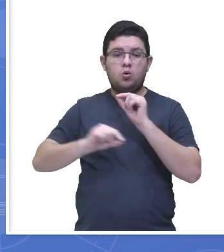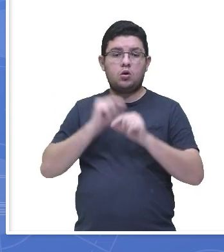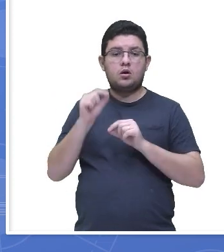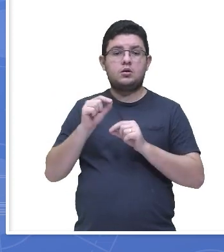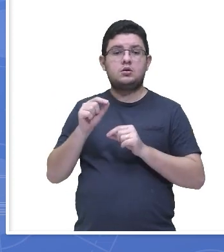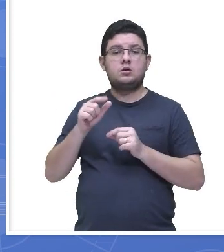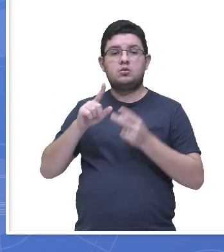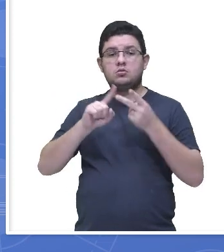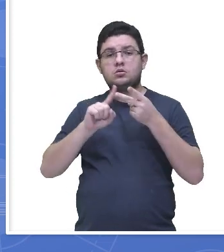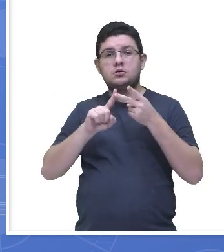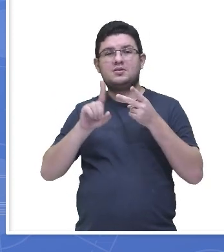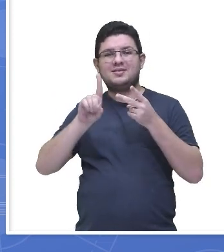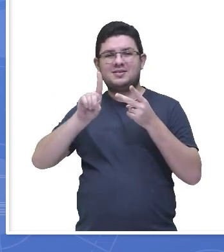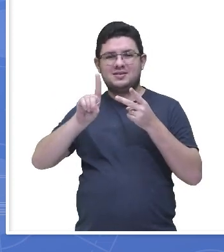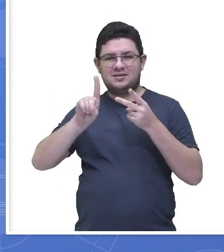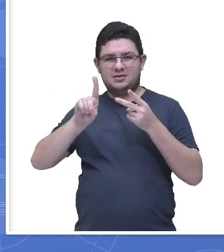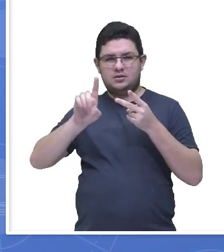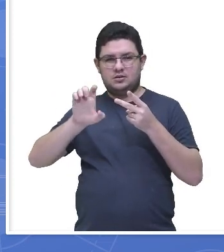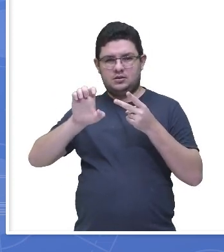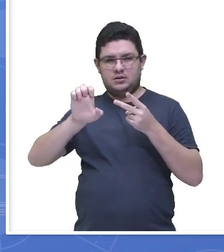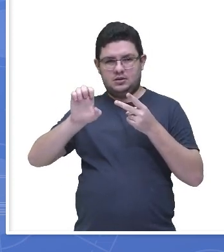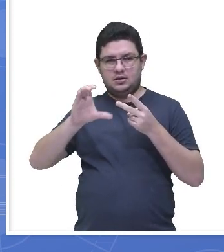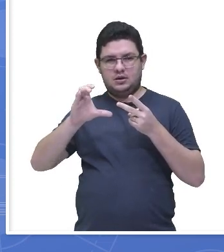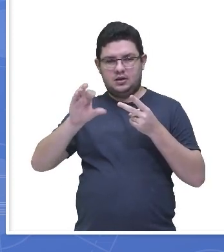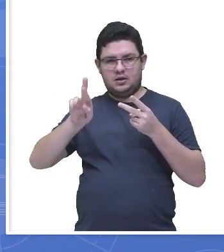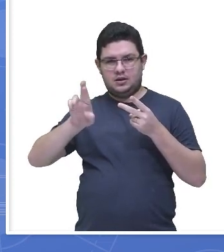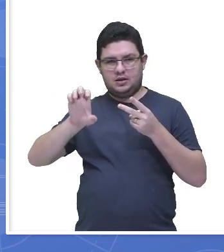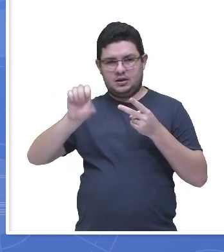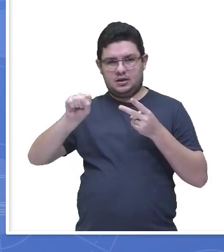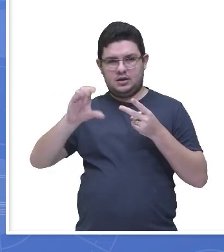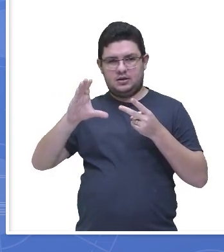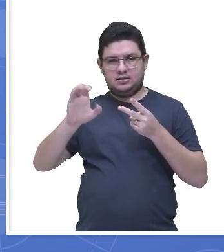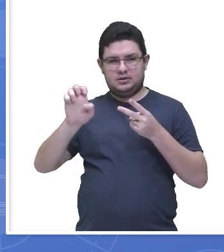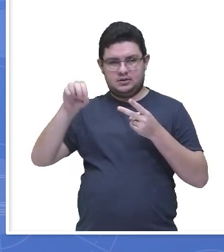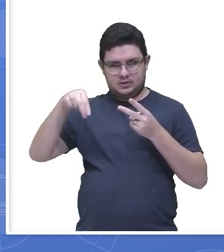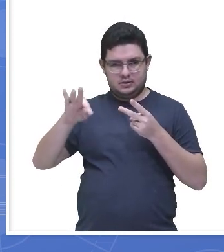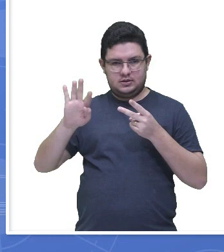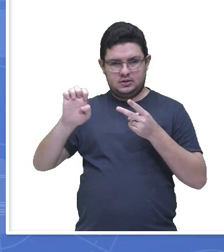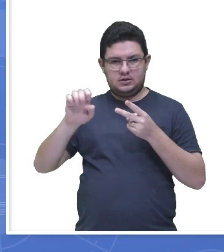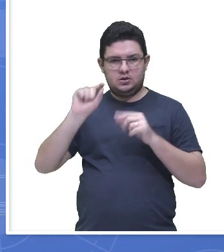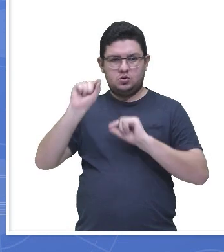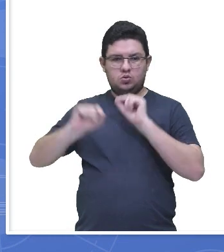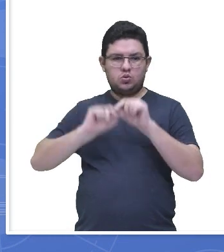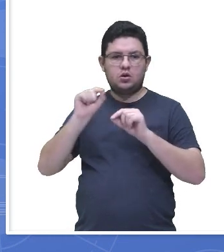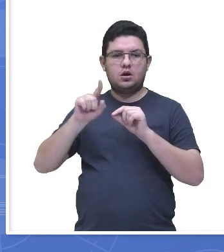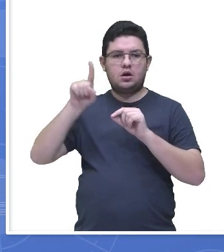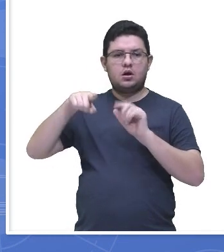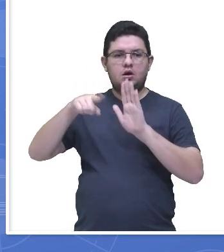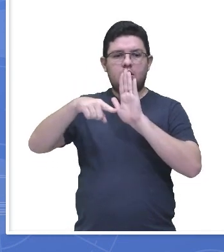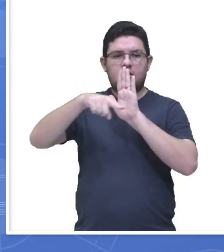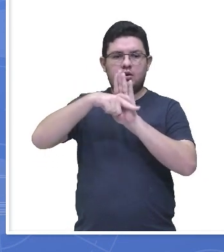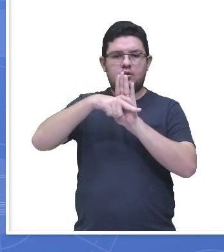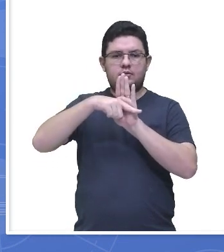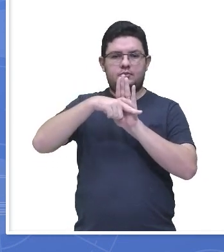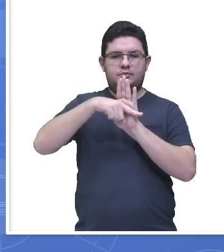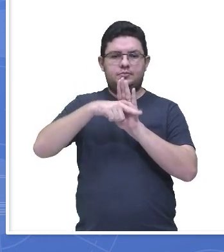Função decrescente. Vamos ver aqui o gráfico da função decrescente. Aqui é crescente,